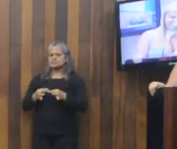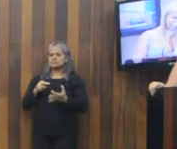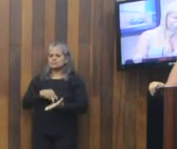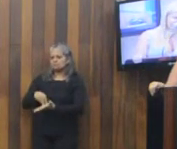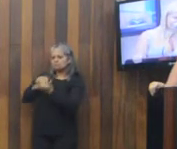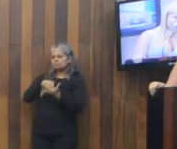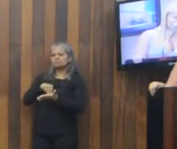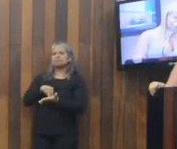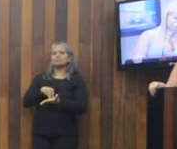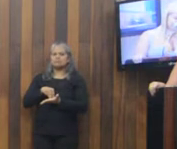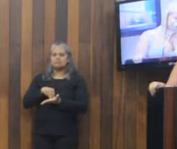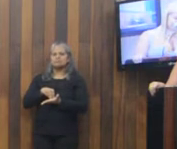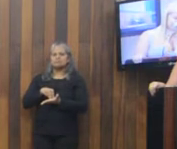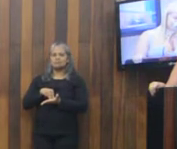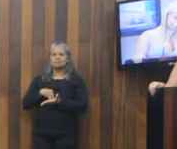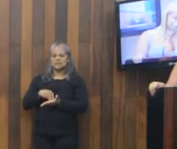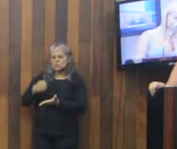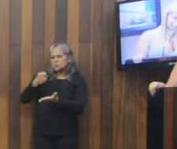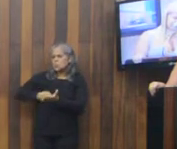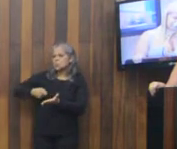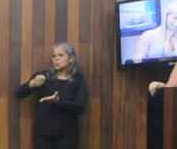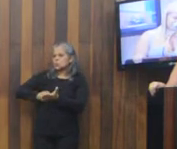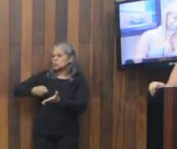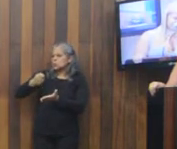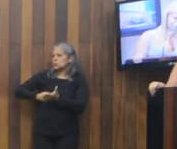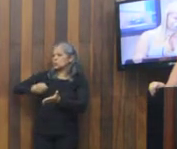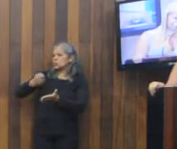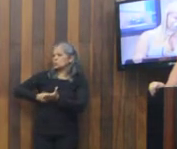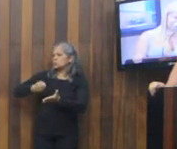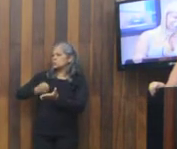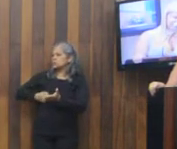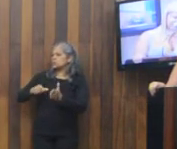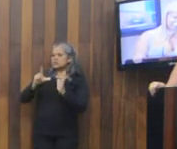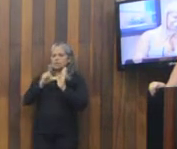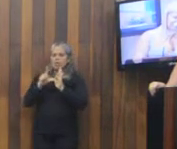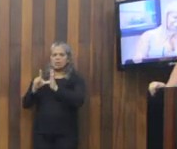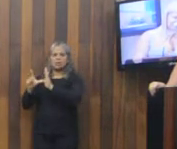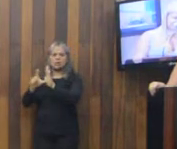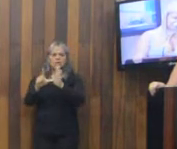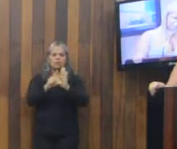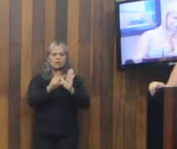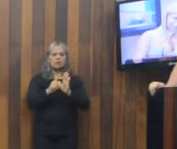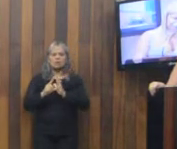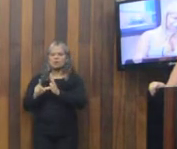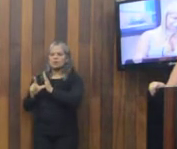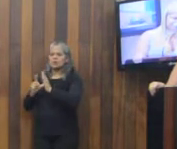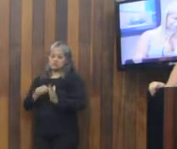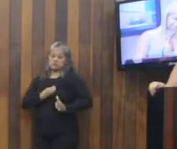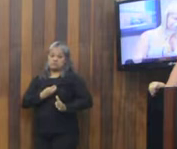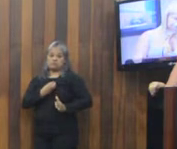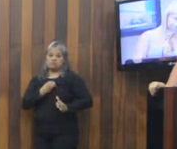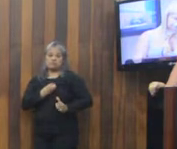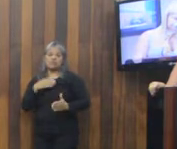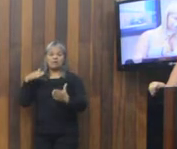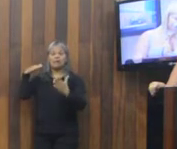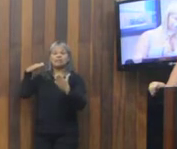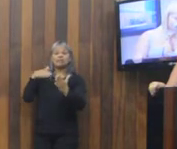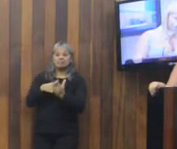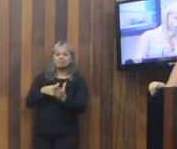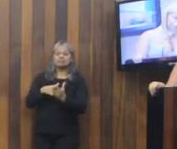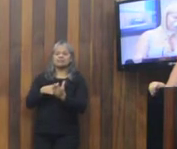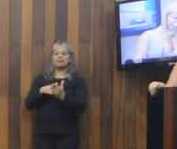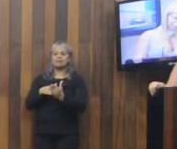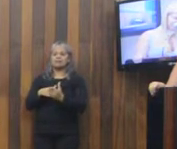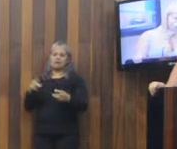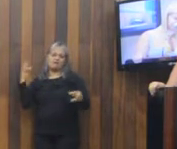firme e lutando para que esse comércio sobreviva até a chegada da alta temporada, nessa crise de falta de